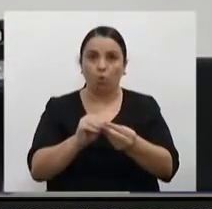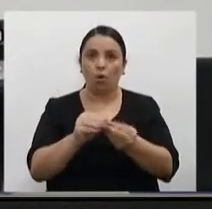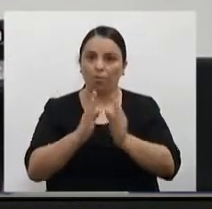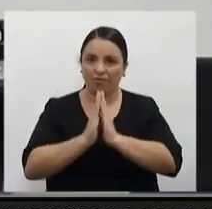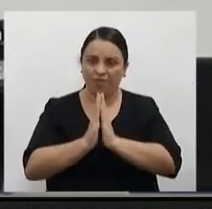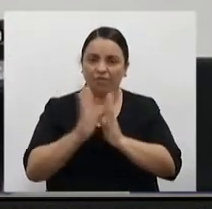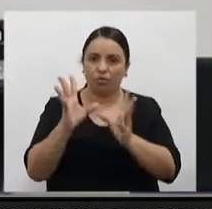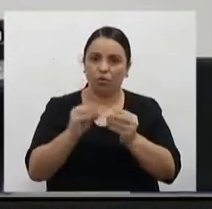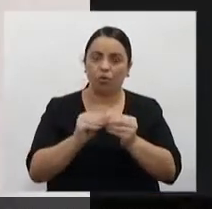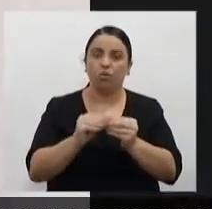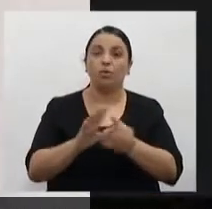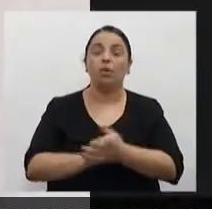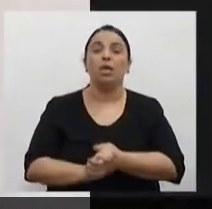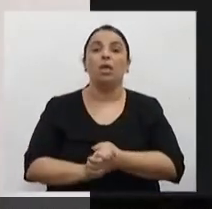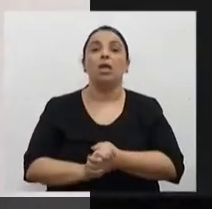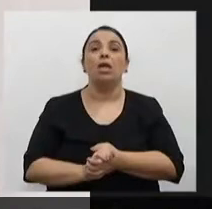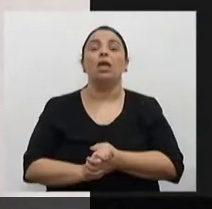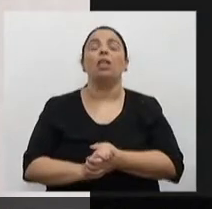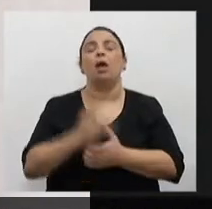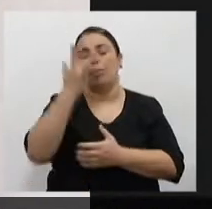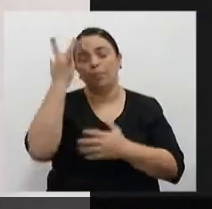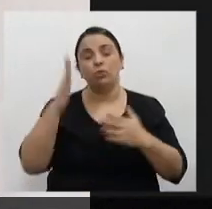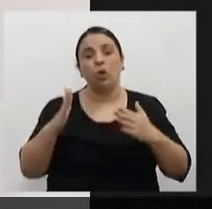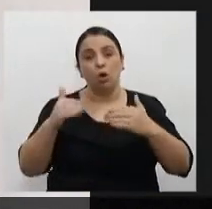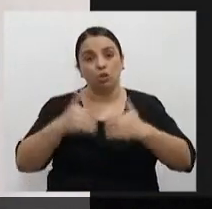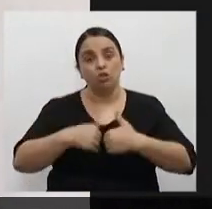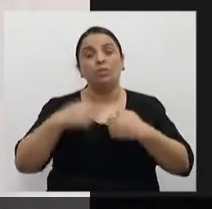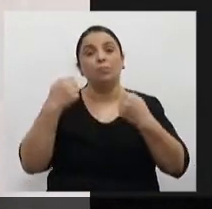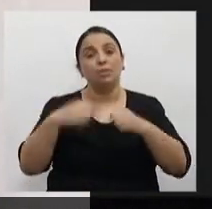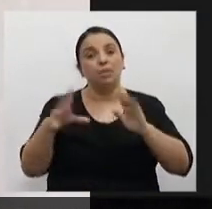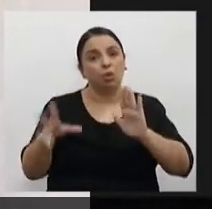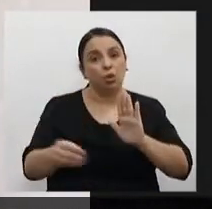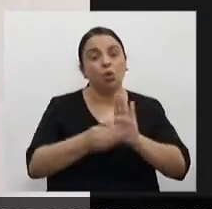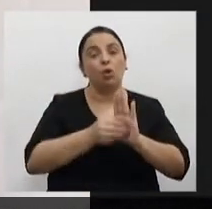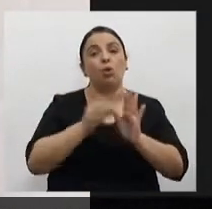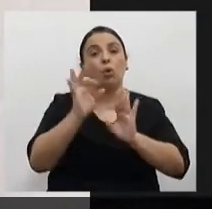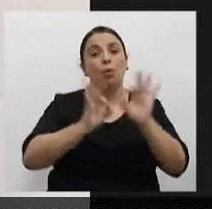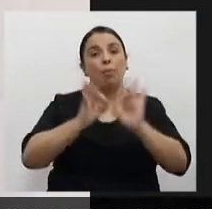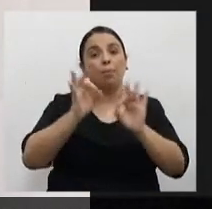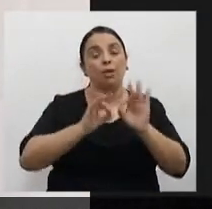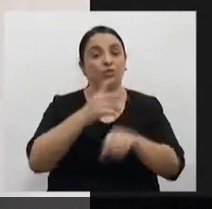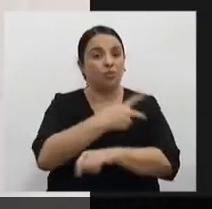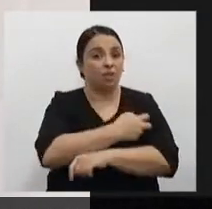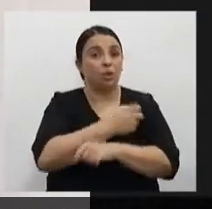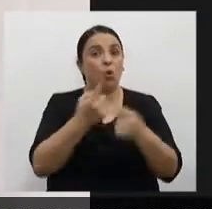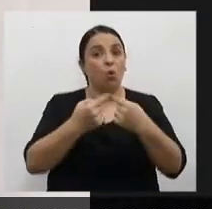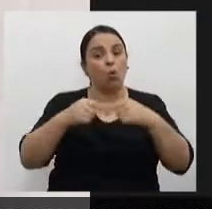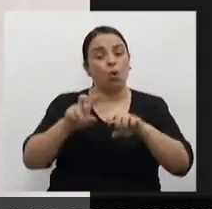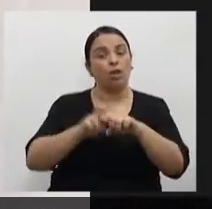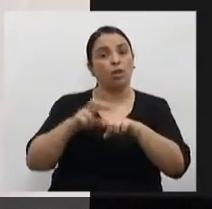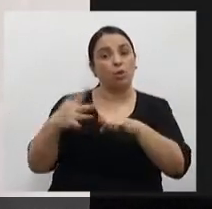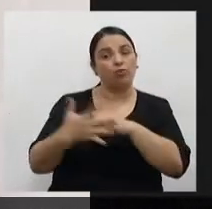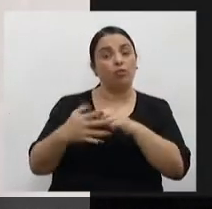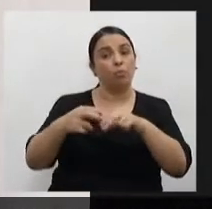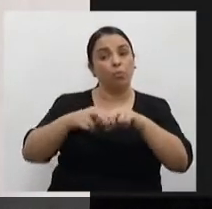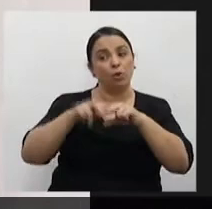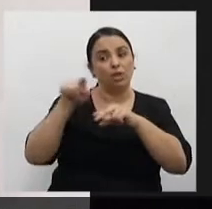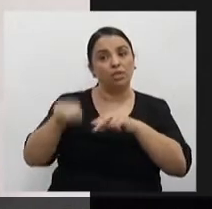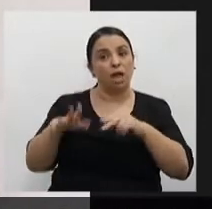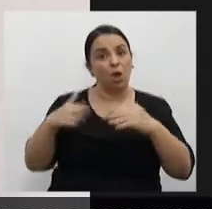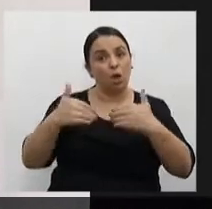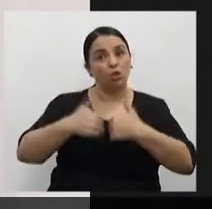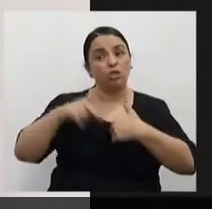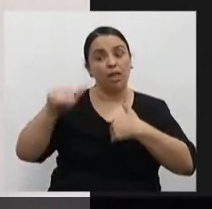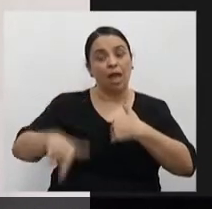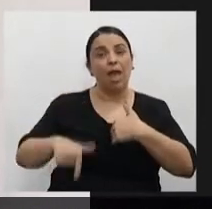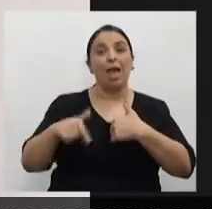do espectro autista no programa de vacinação contra a Covid, uma vez são pessoas vulneráveis e cabe ao poder